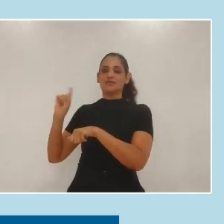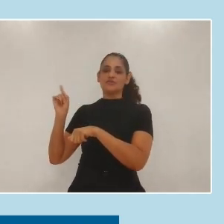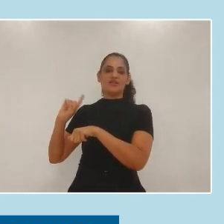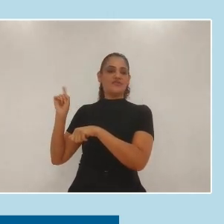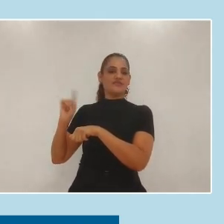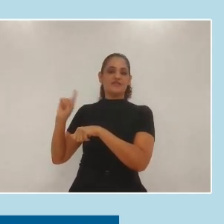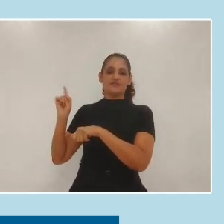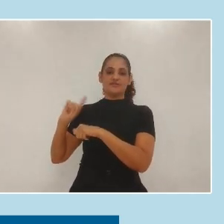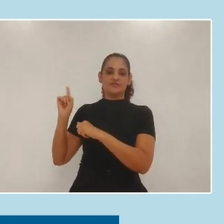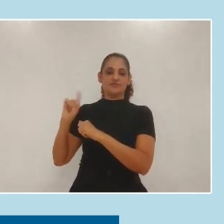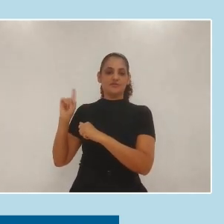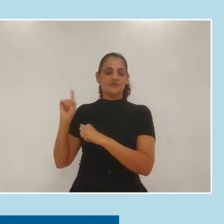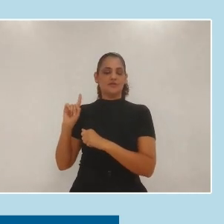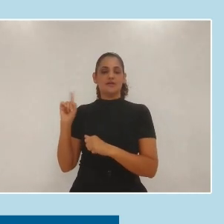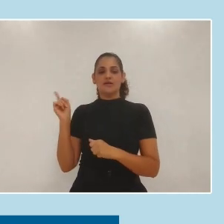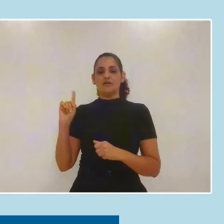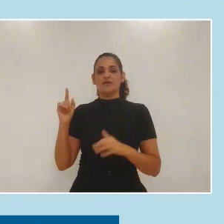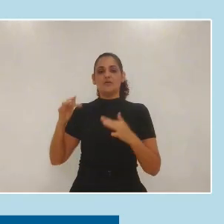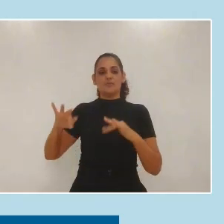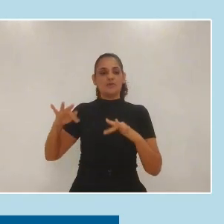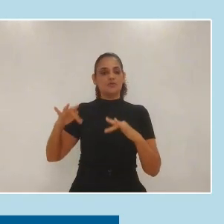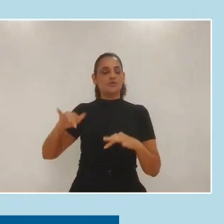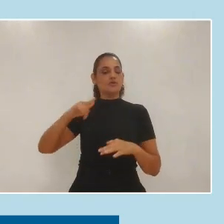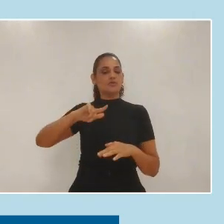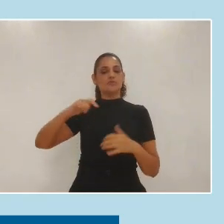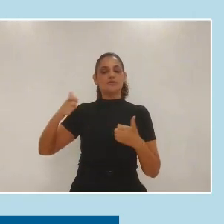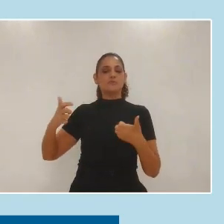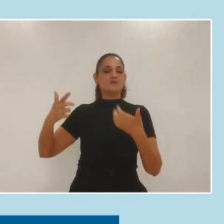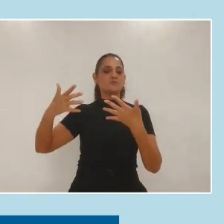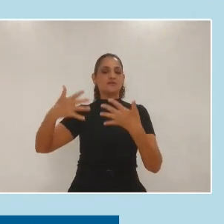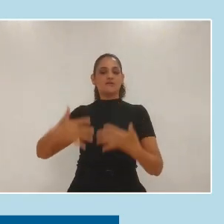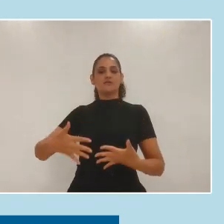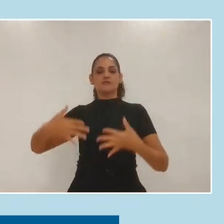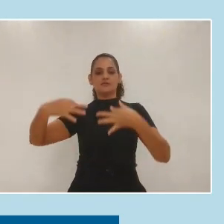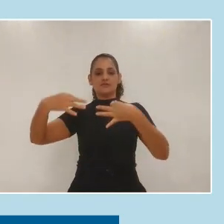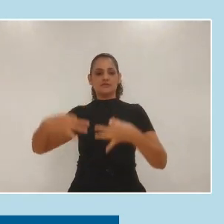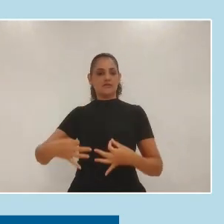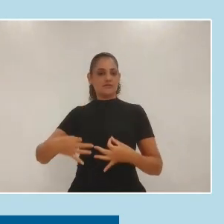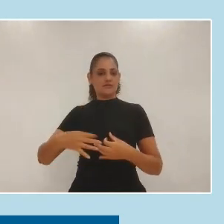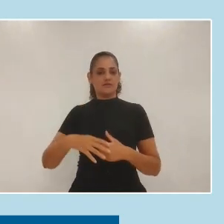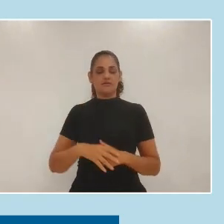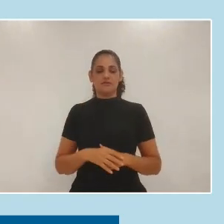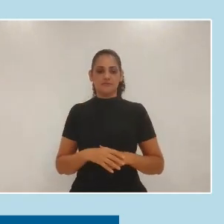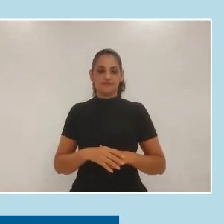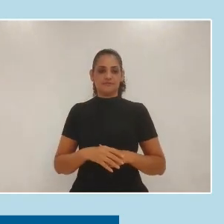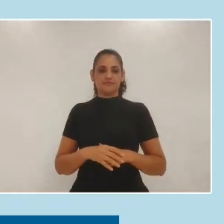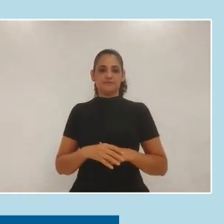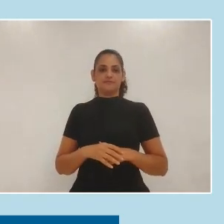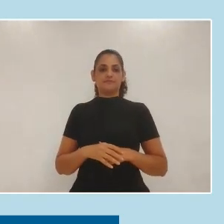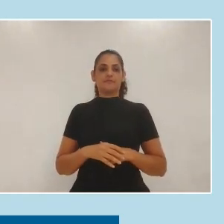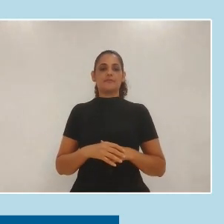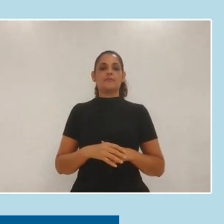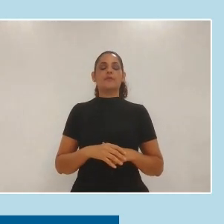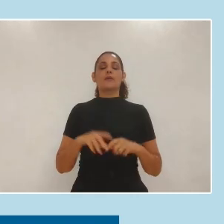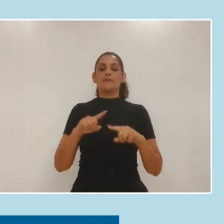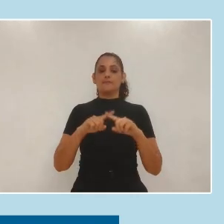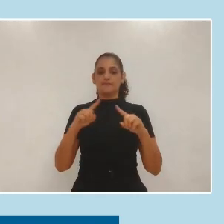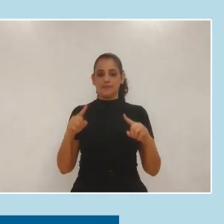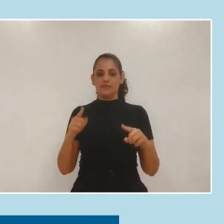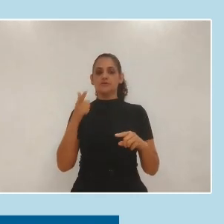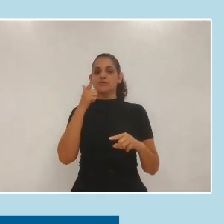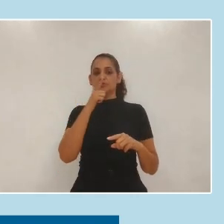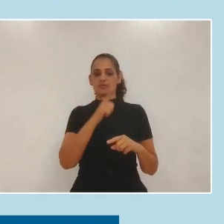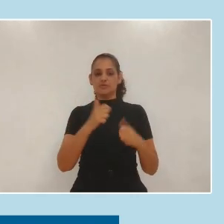que não tem uma explicação específica. Mas se eu consigo dar uma explicação para a sua dor, que é o